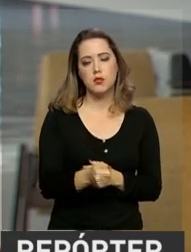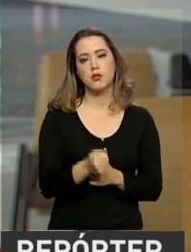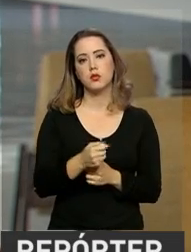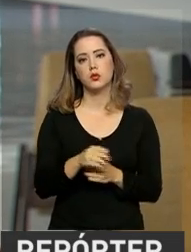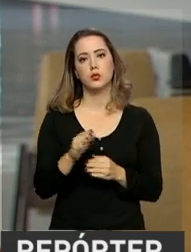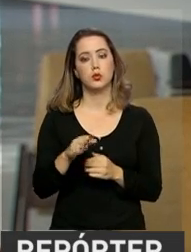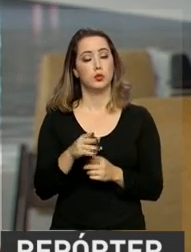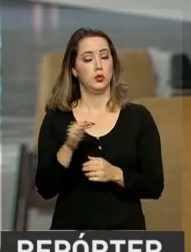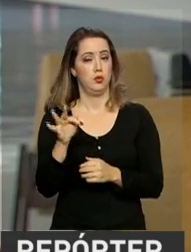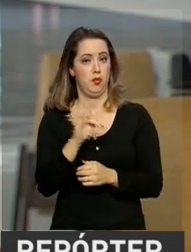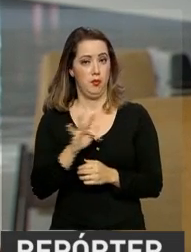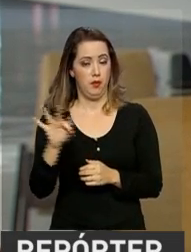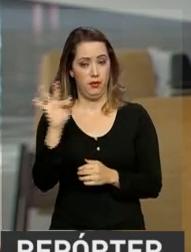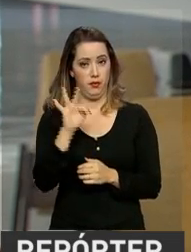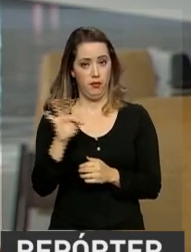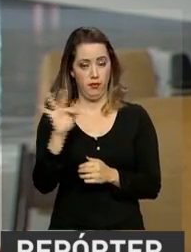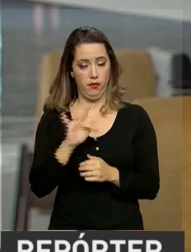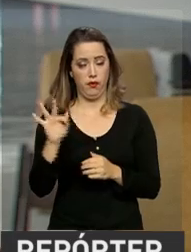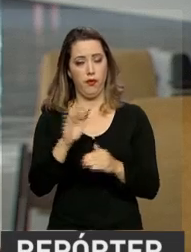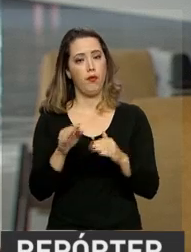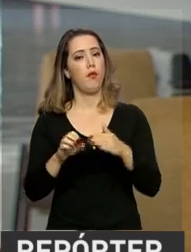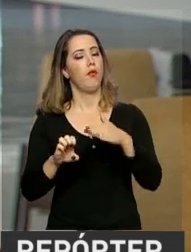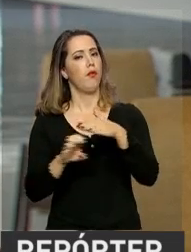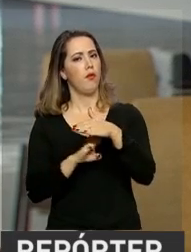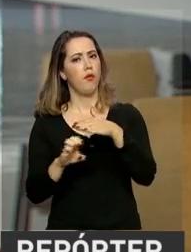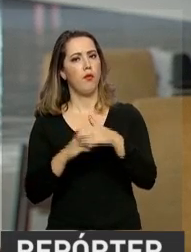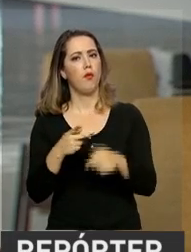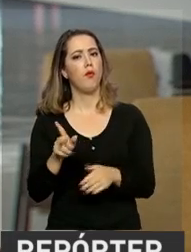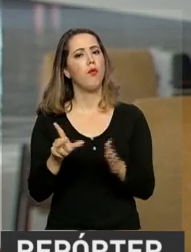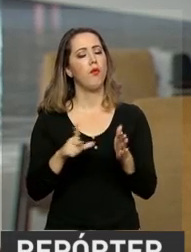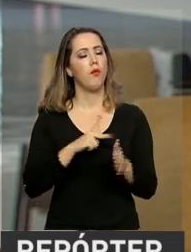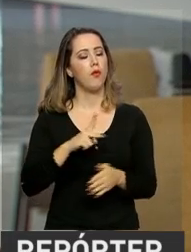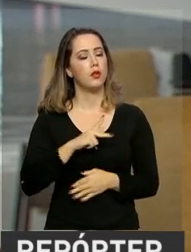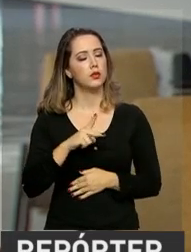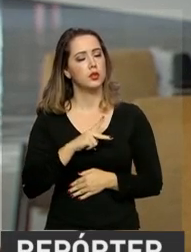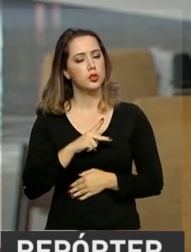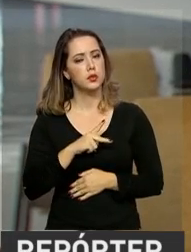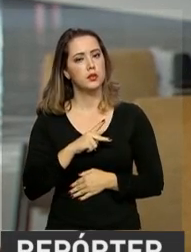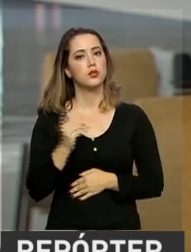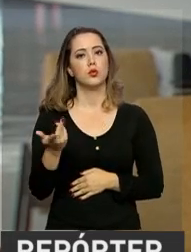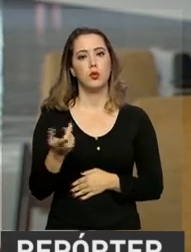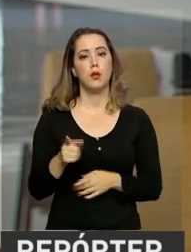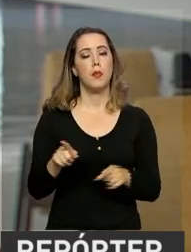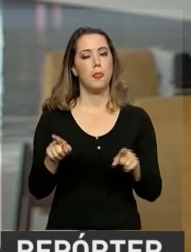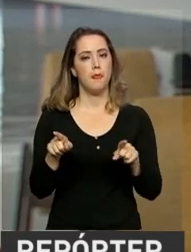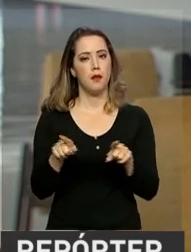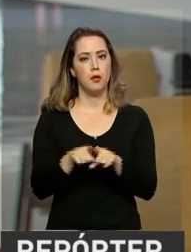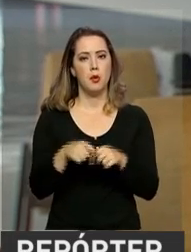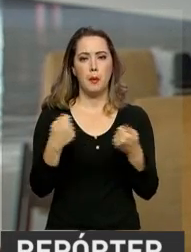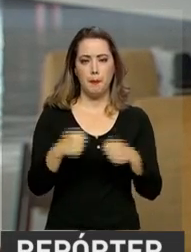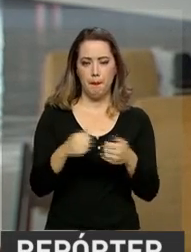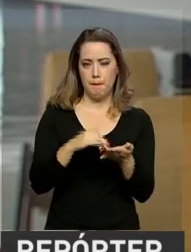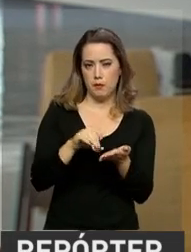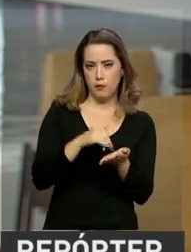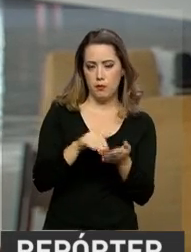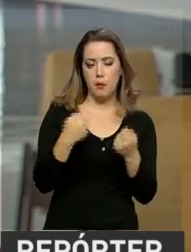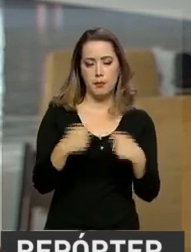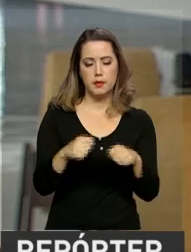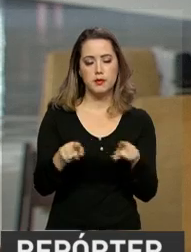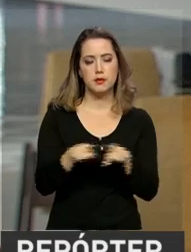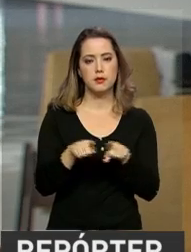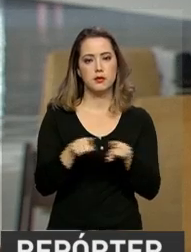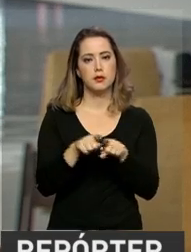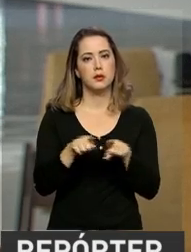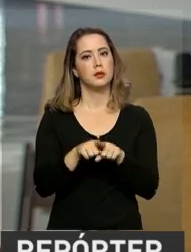superior em instituições particulares para participar O estudante deve ter feito também o Enem a partir de 2 10 e ter